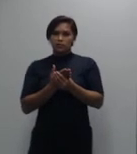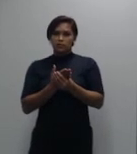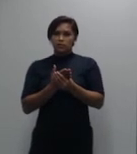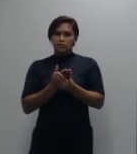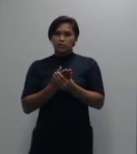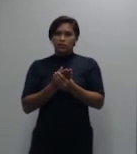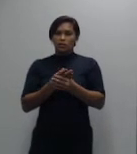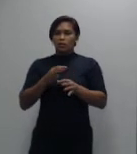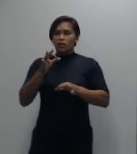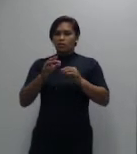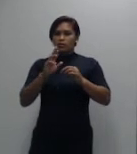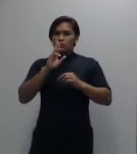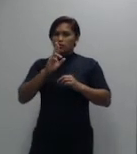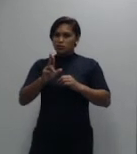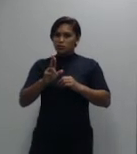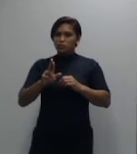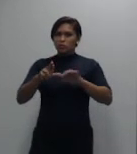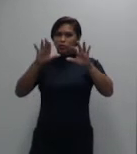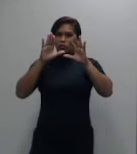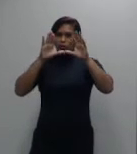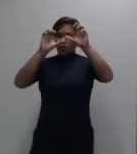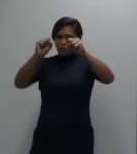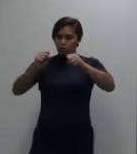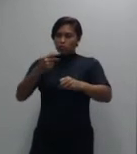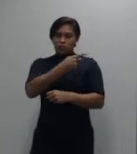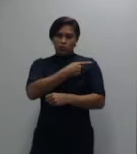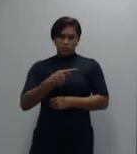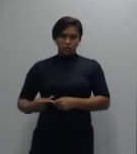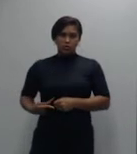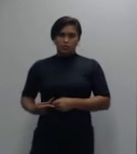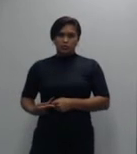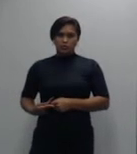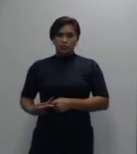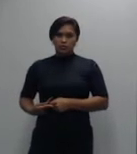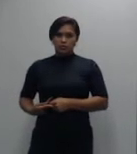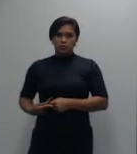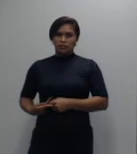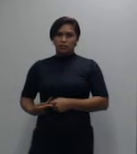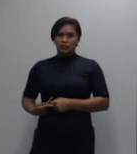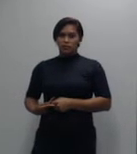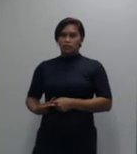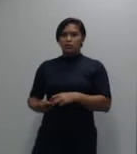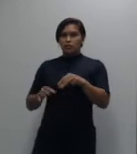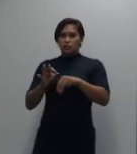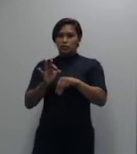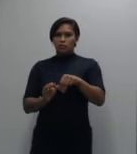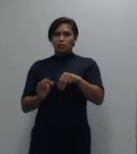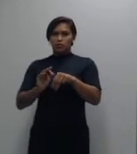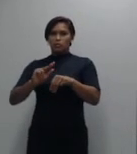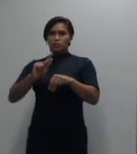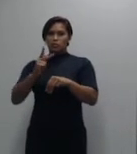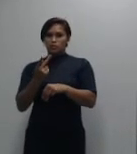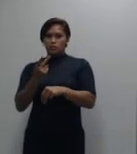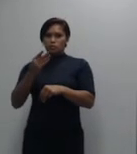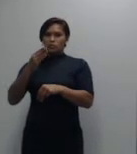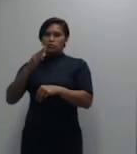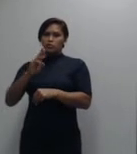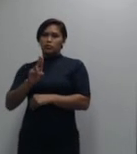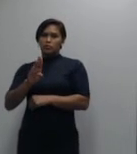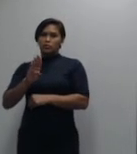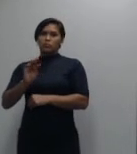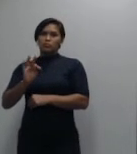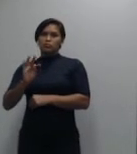suspendeu por tribunal Presidente Haddad o filme disso Presidente aqui pois